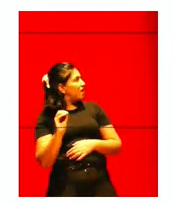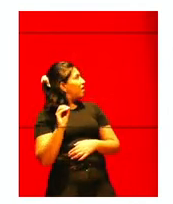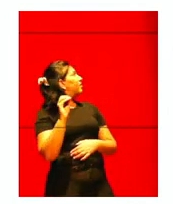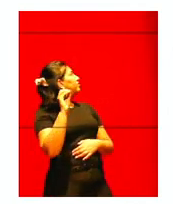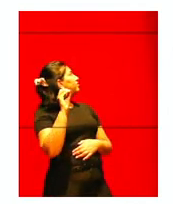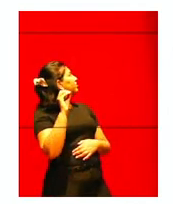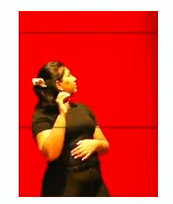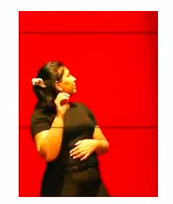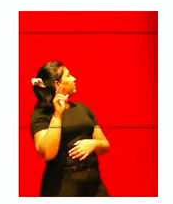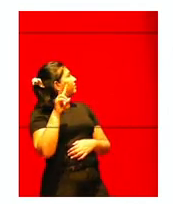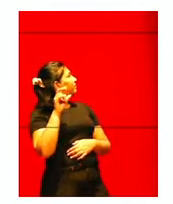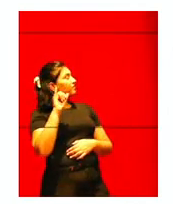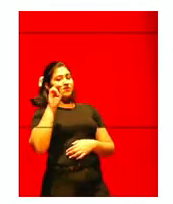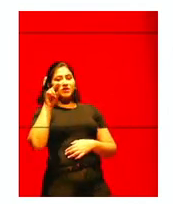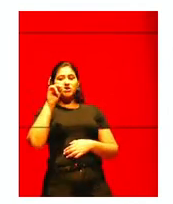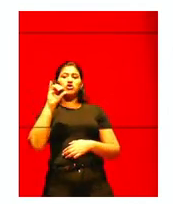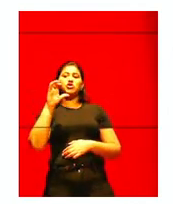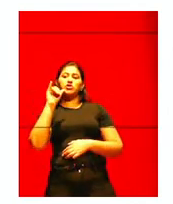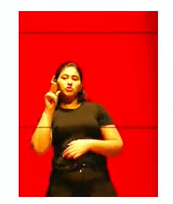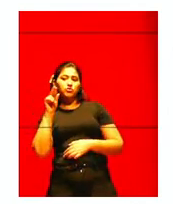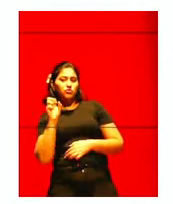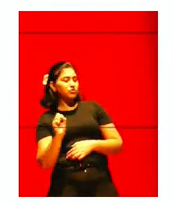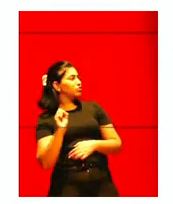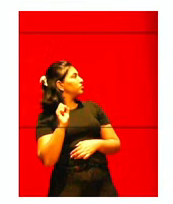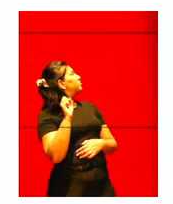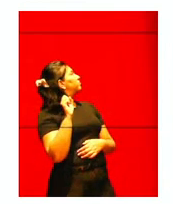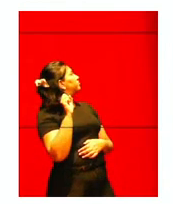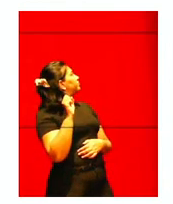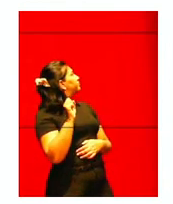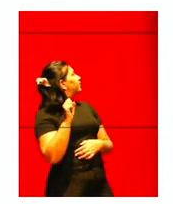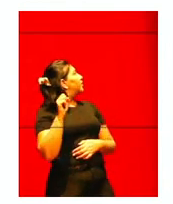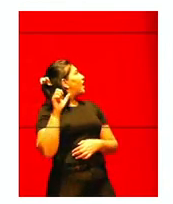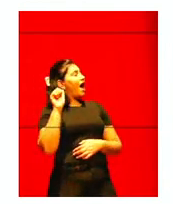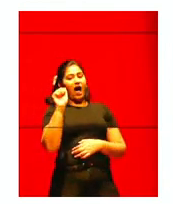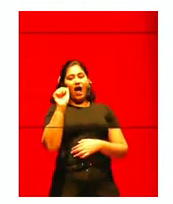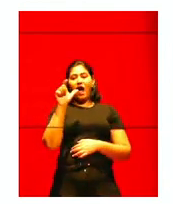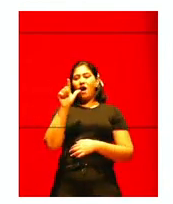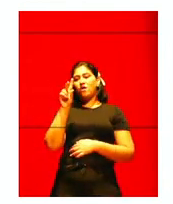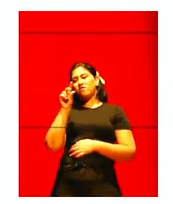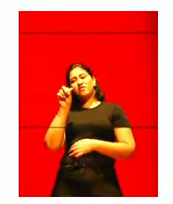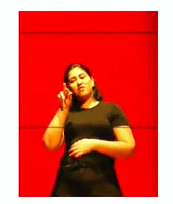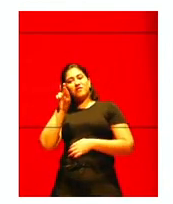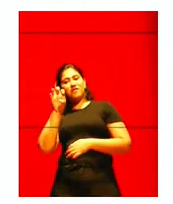oitavo, eu perdi a conta, sou de humanas. Nono,